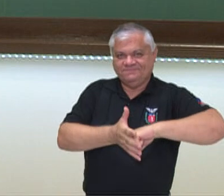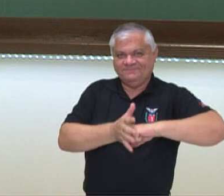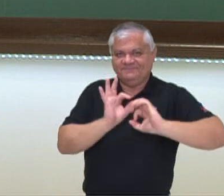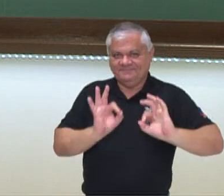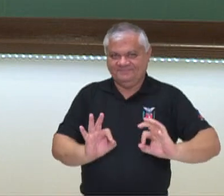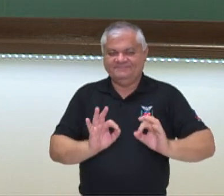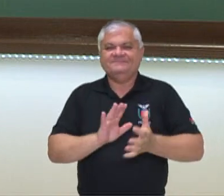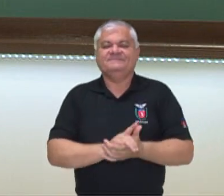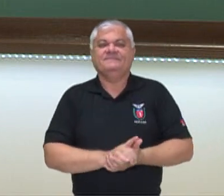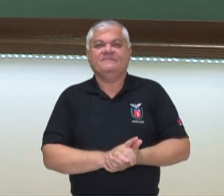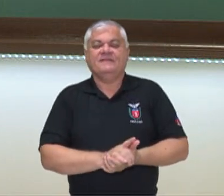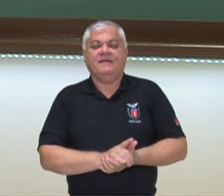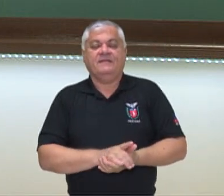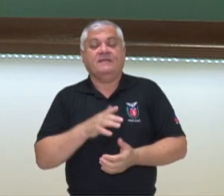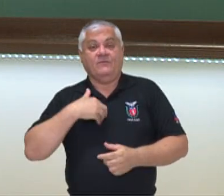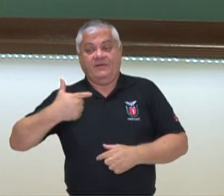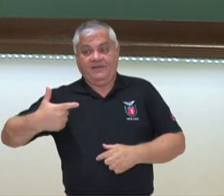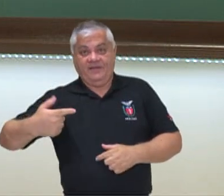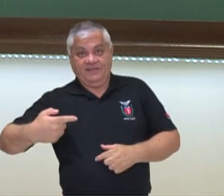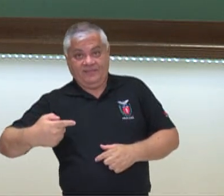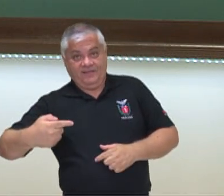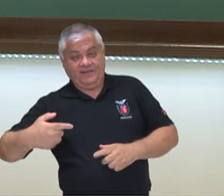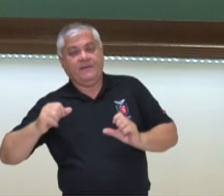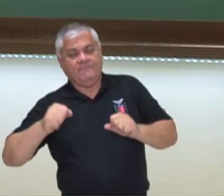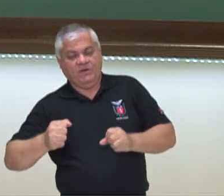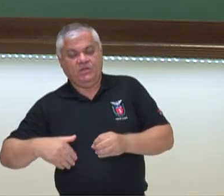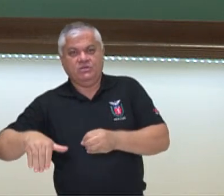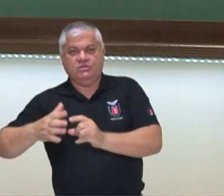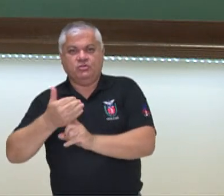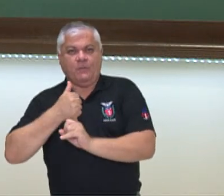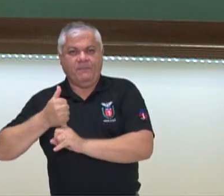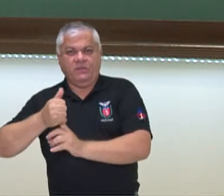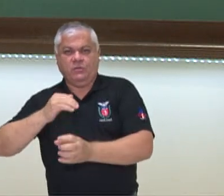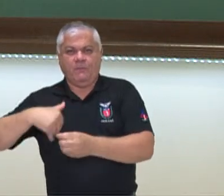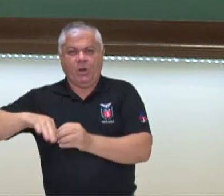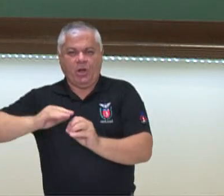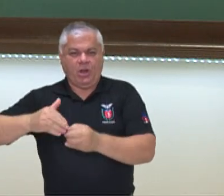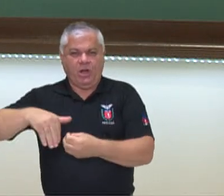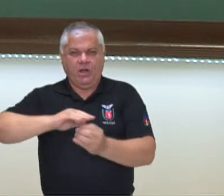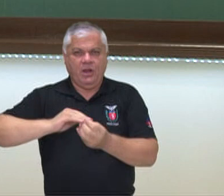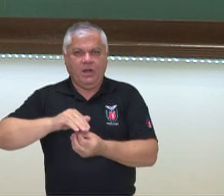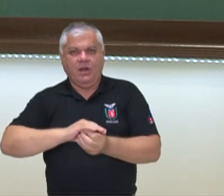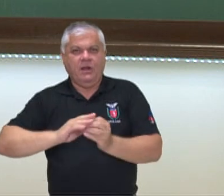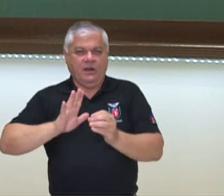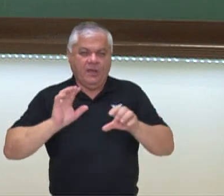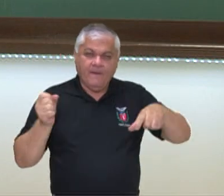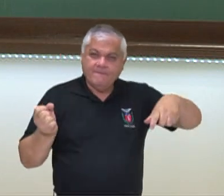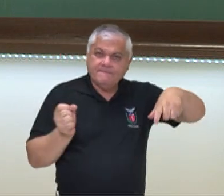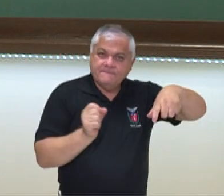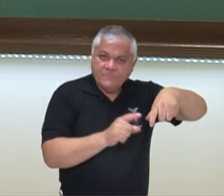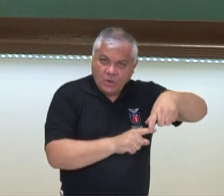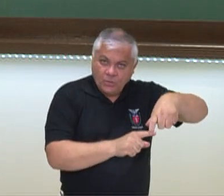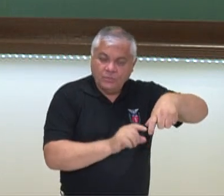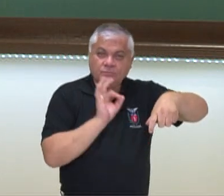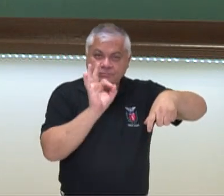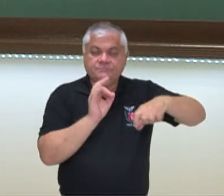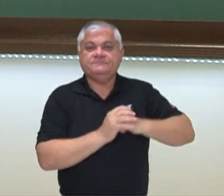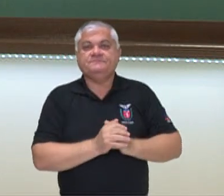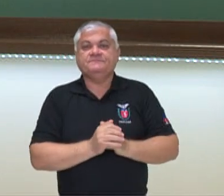tá bom? Então, ataque, posse de bola, condução da bola, finalização no